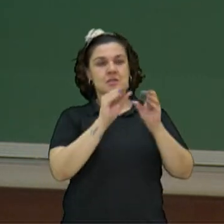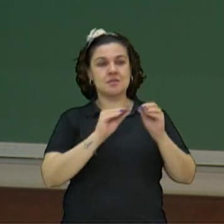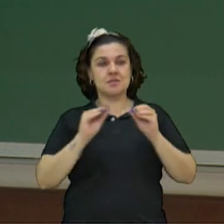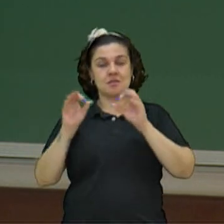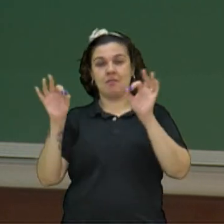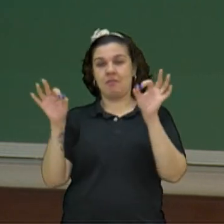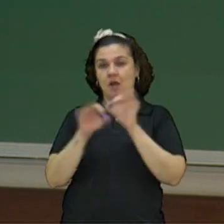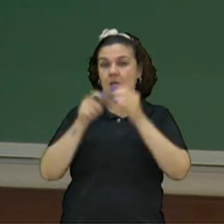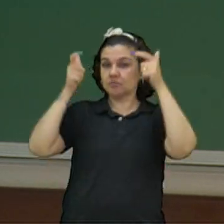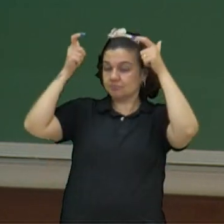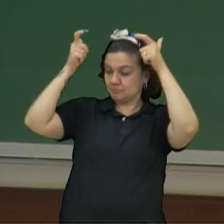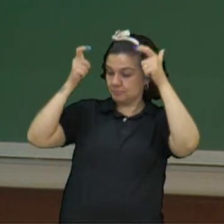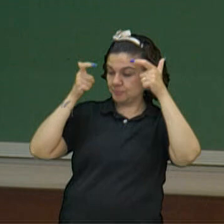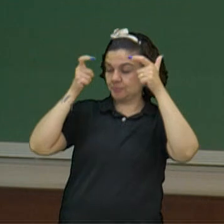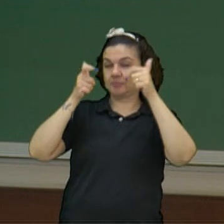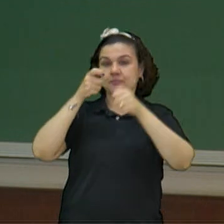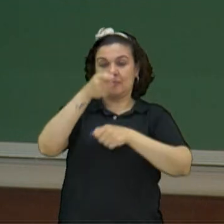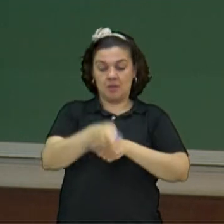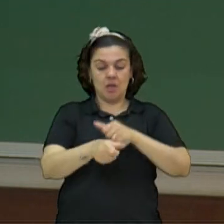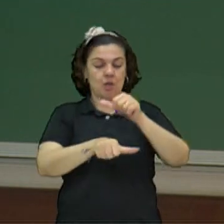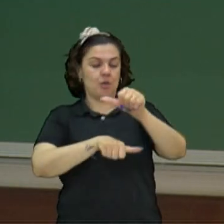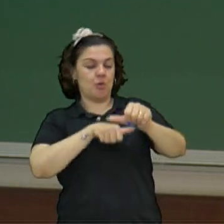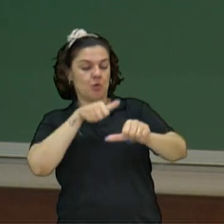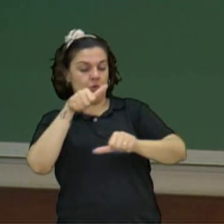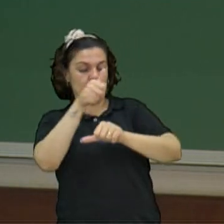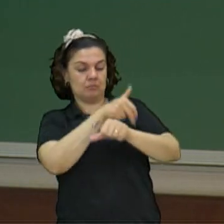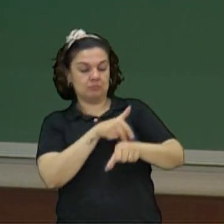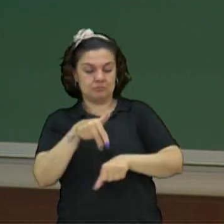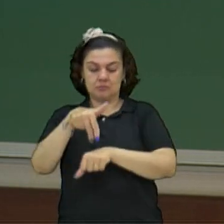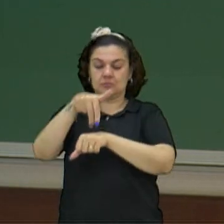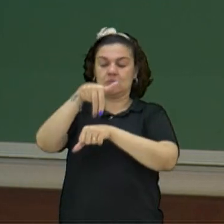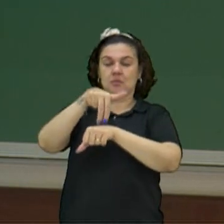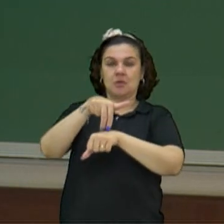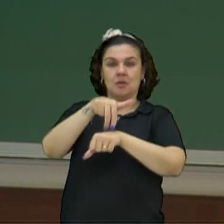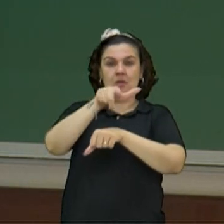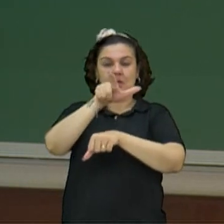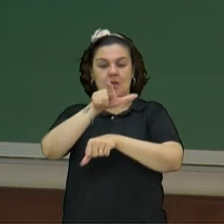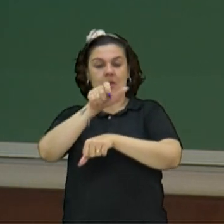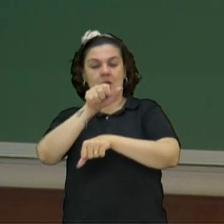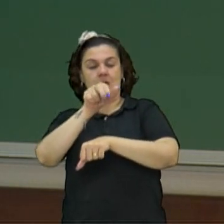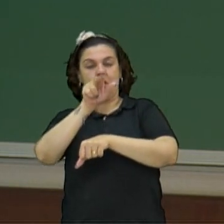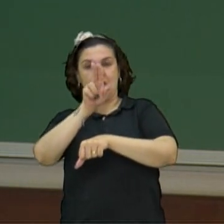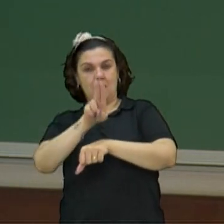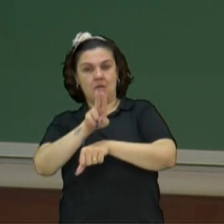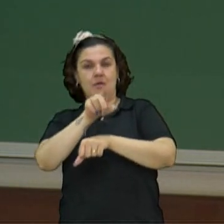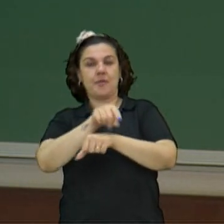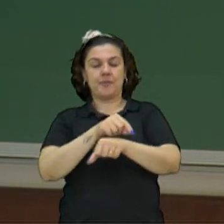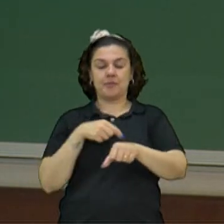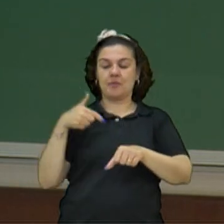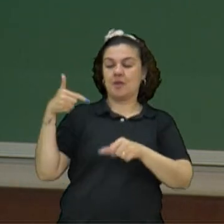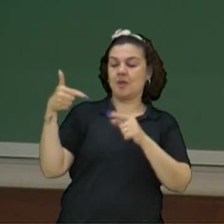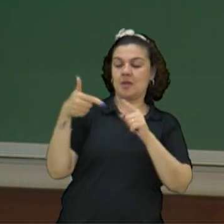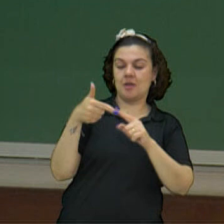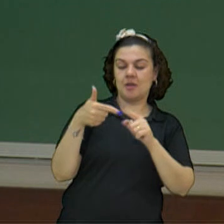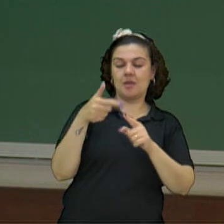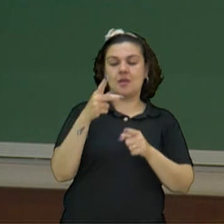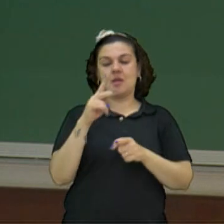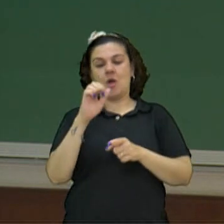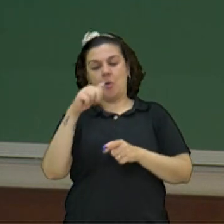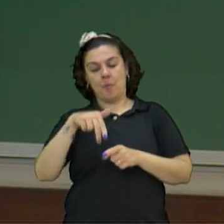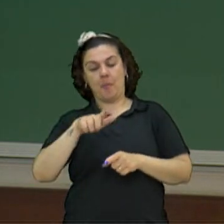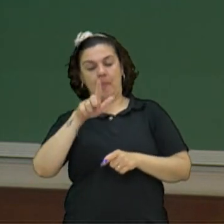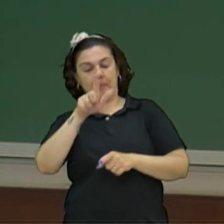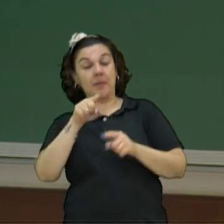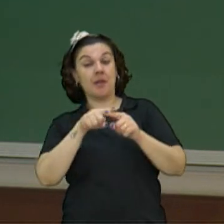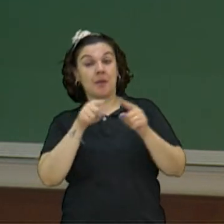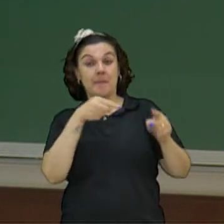do imperador, passa para as mãos do grande timoneiro Mao Tse-tung, na sequência vem Deng Xiaoping, mas a